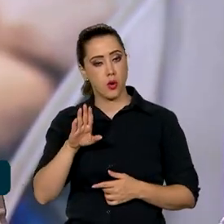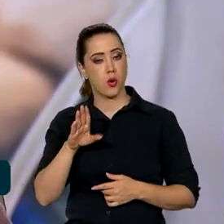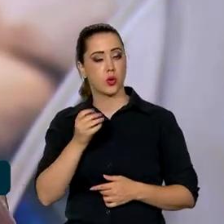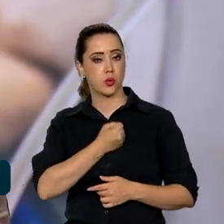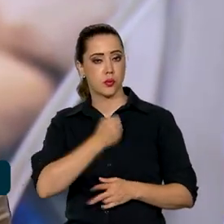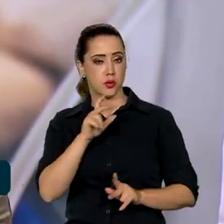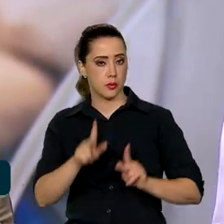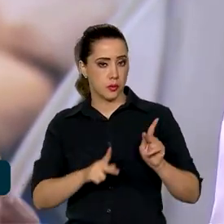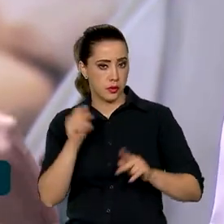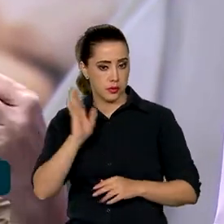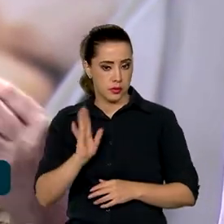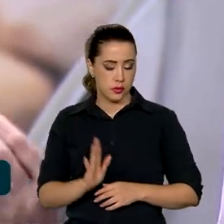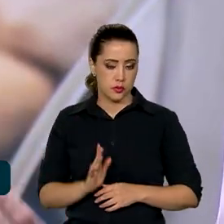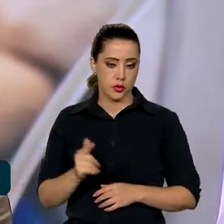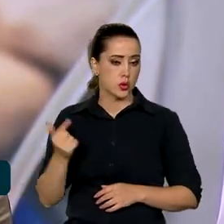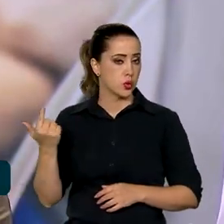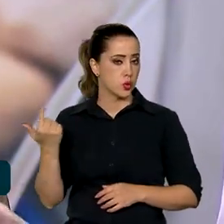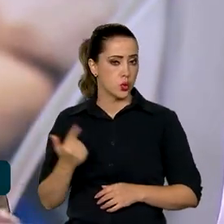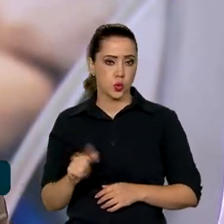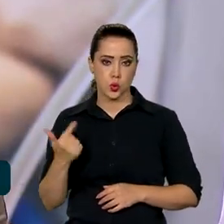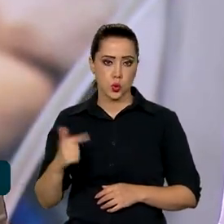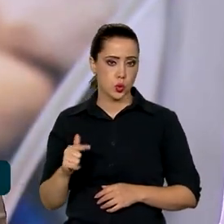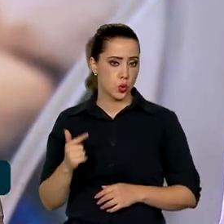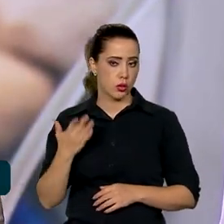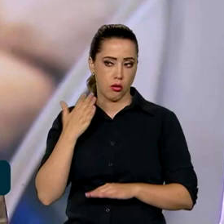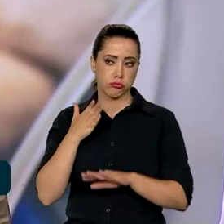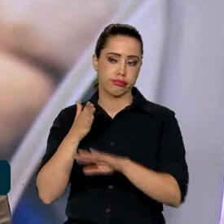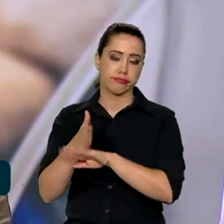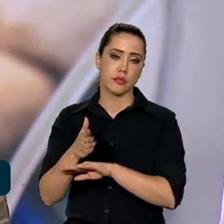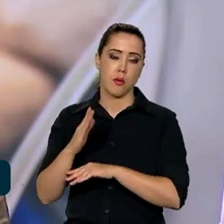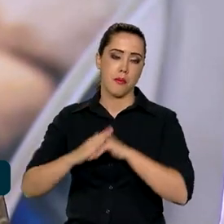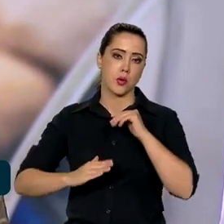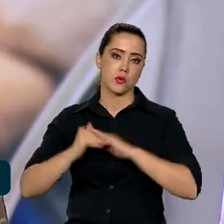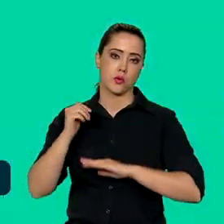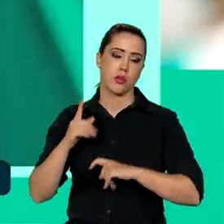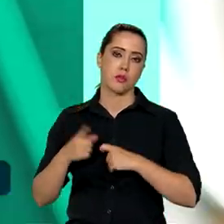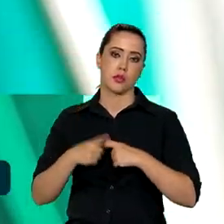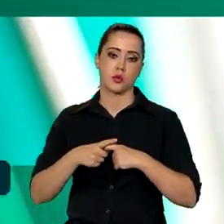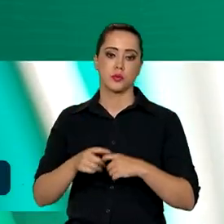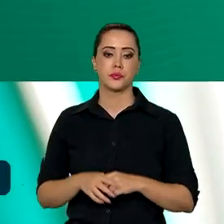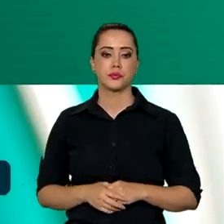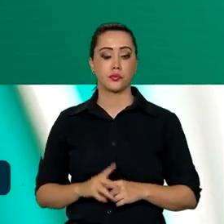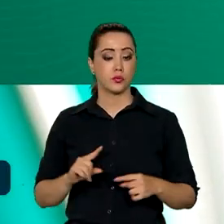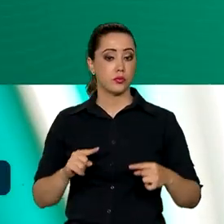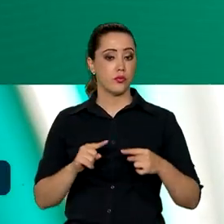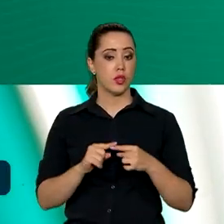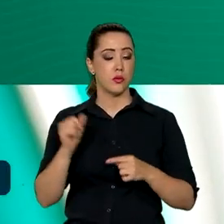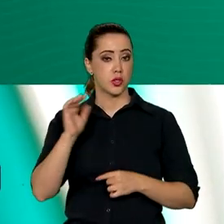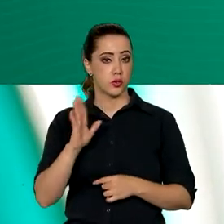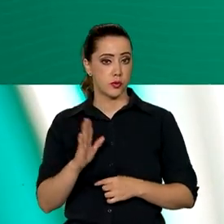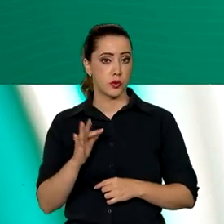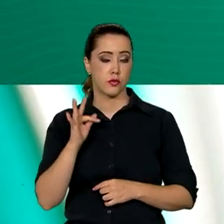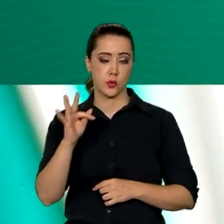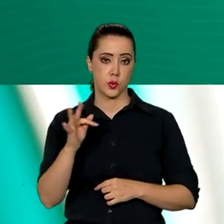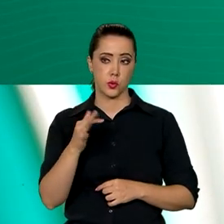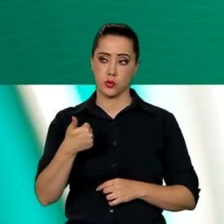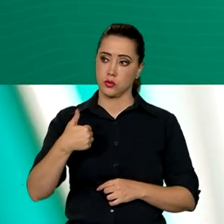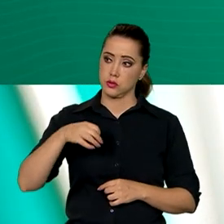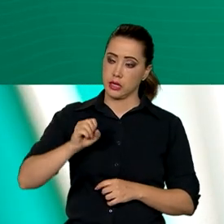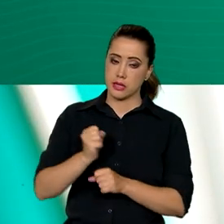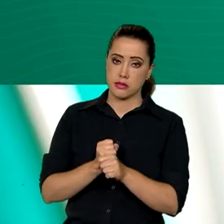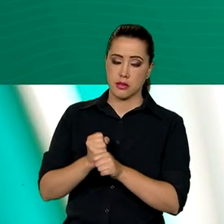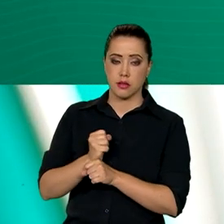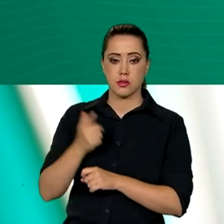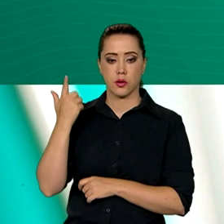população brasileira não ter acesso ao profissional médico a meta do Brasil nos próximos 10 anos é